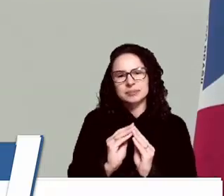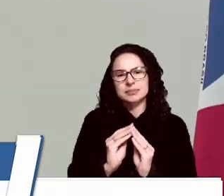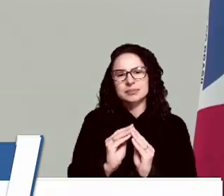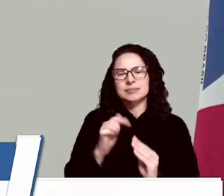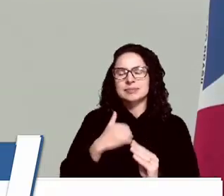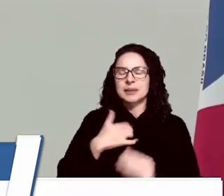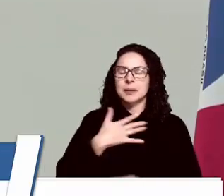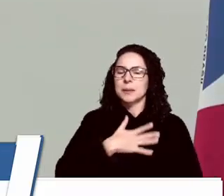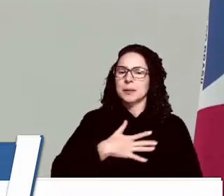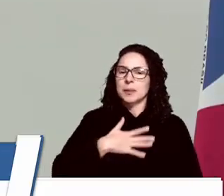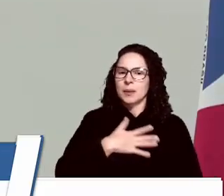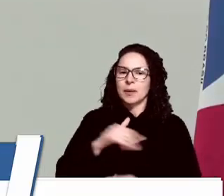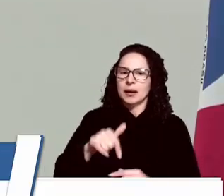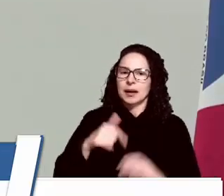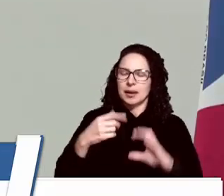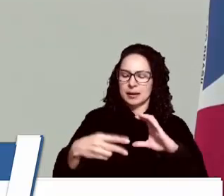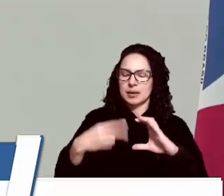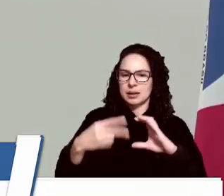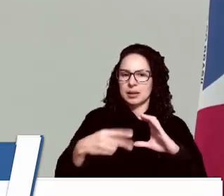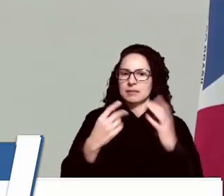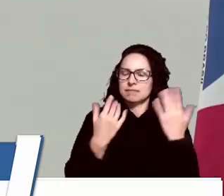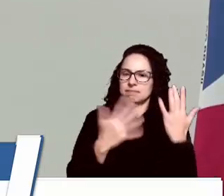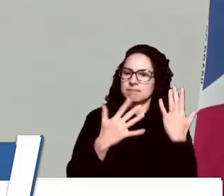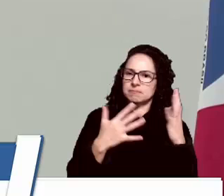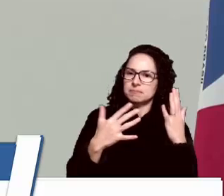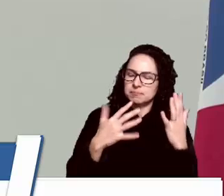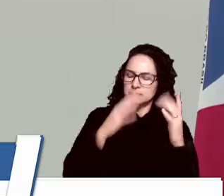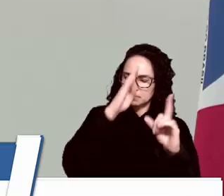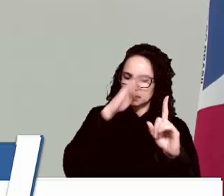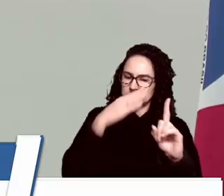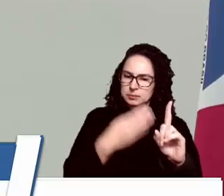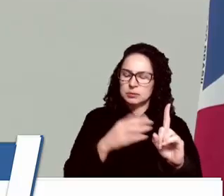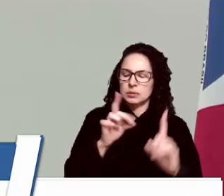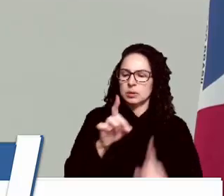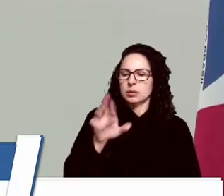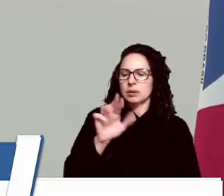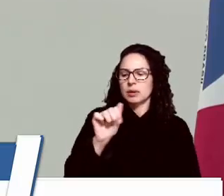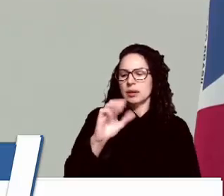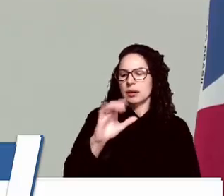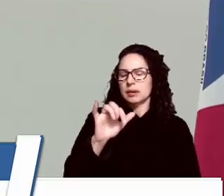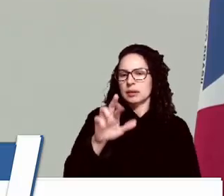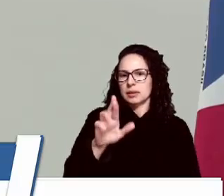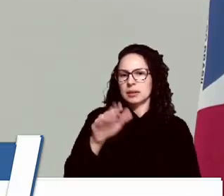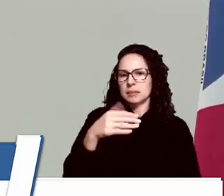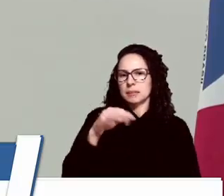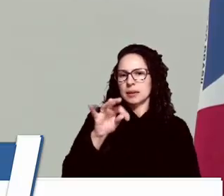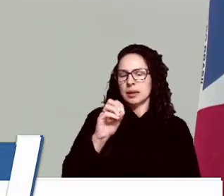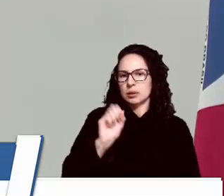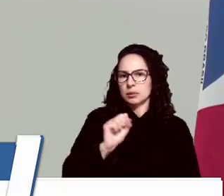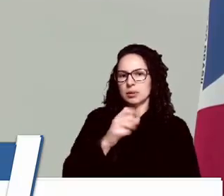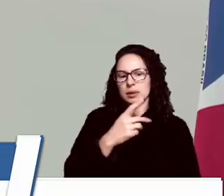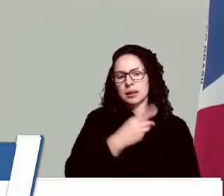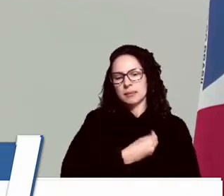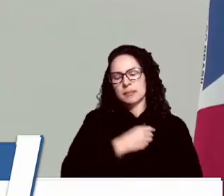que esta Casa Legislativa aplaude e congratula o Dr. Assir de Matos, cuja trajetória profissional é marcada